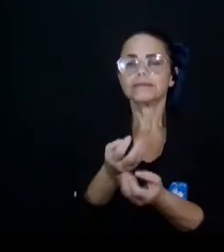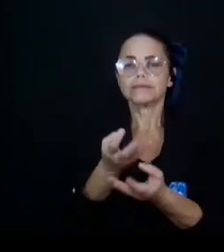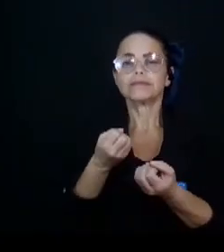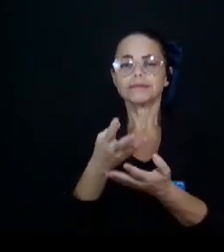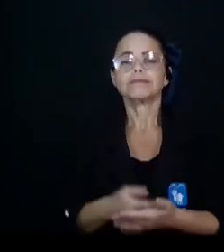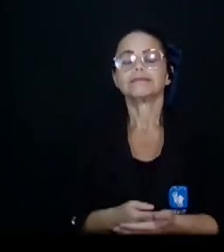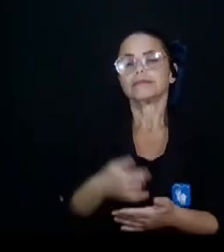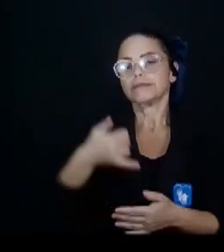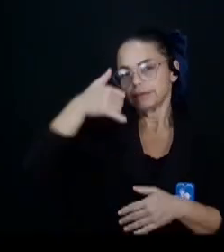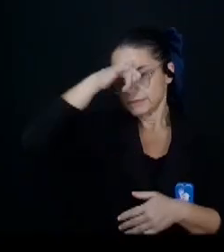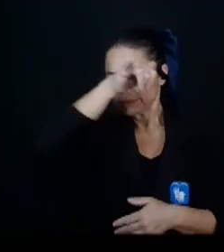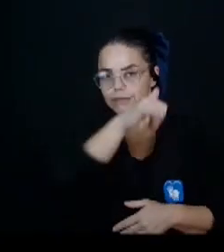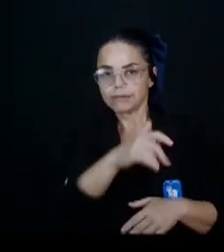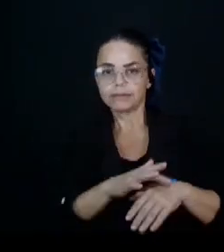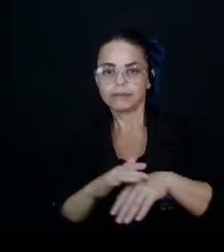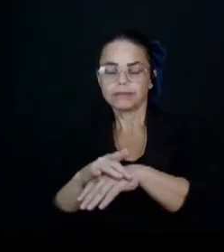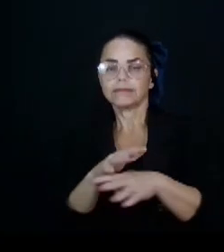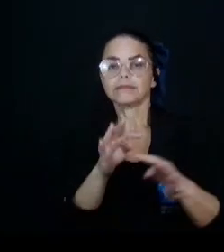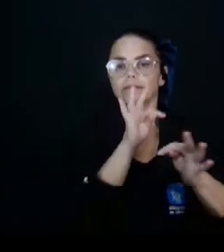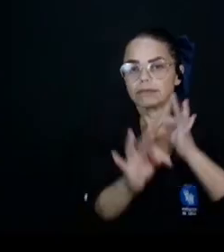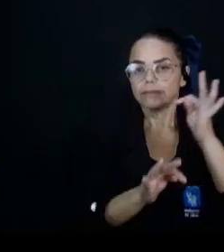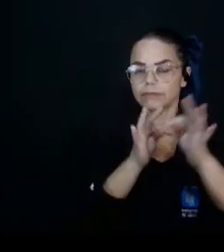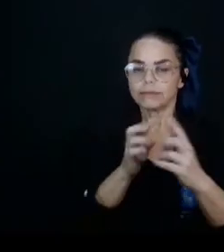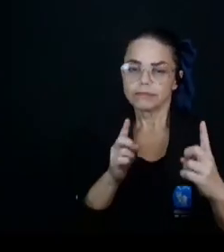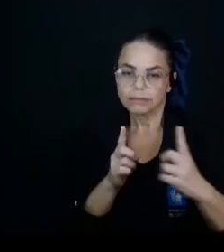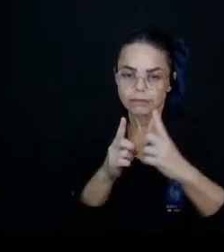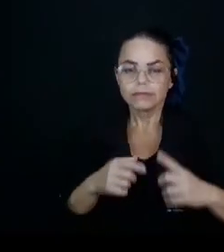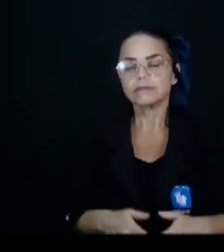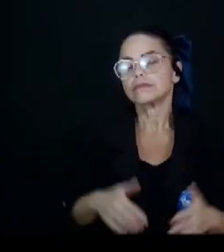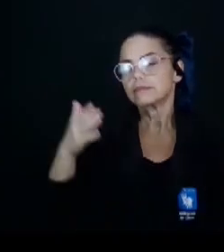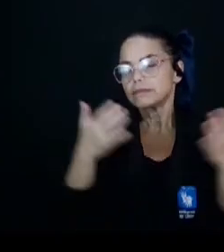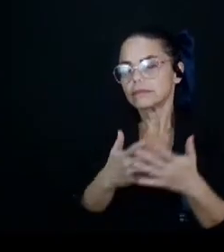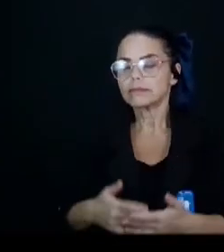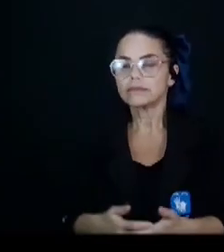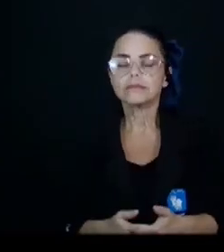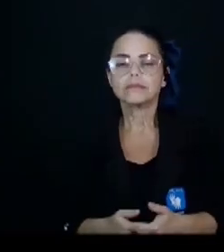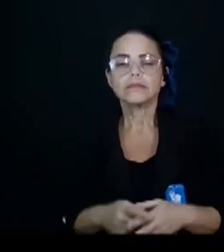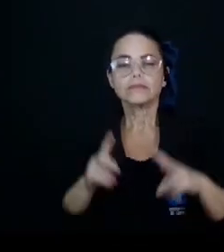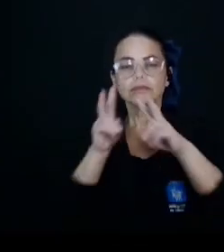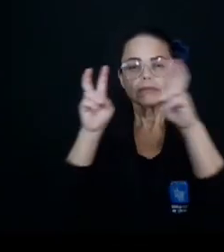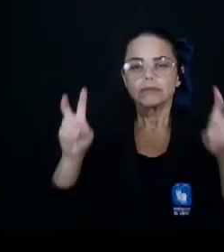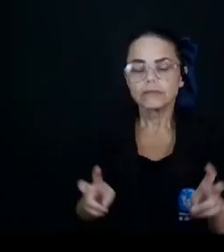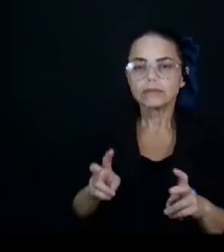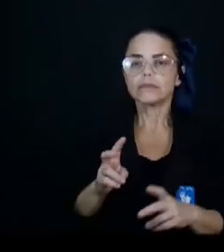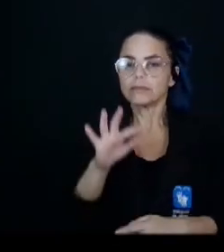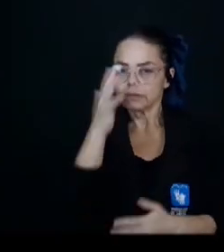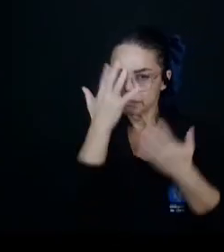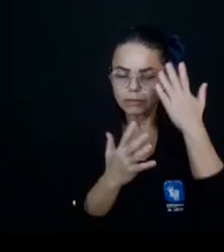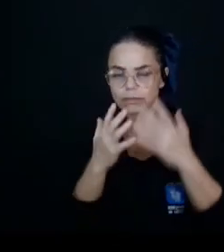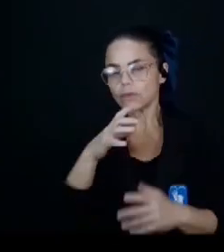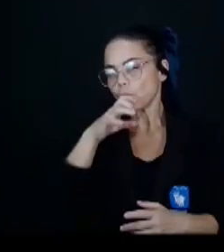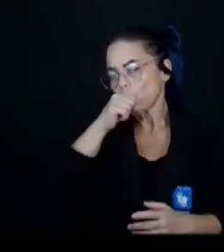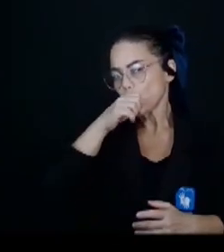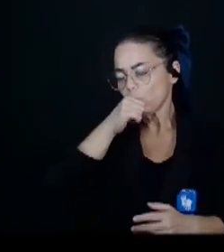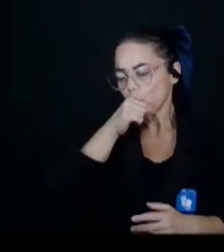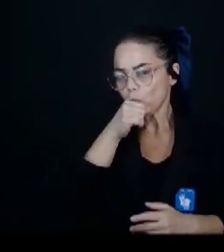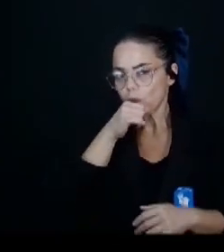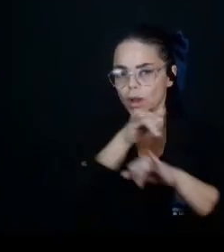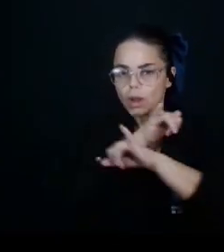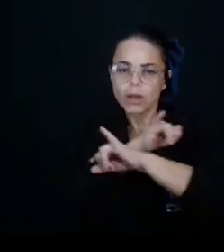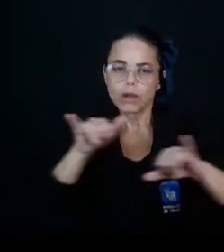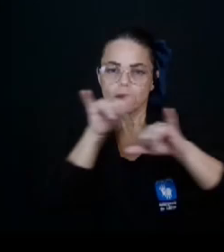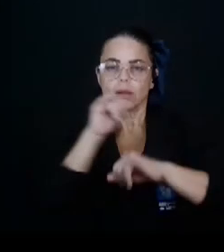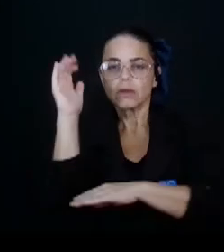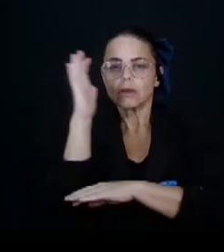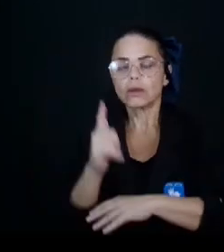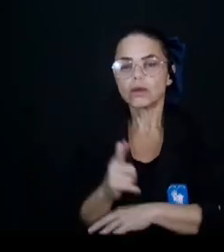e diagnósticos. E no programa de hoje vamos abordar o Fevereiro Laranja, campanha nacional de conscientização sobre